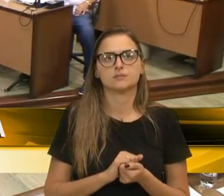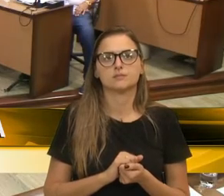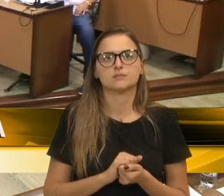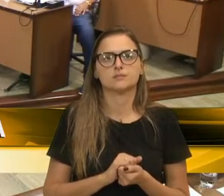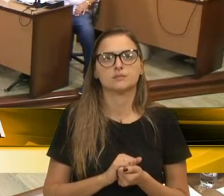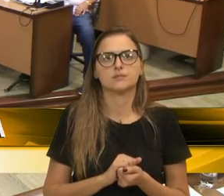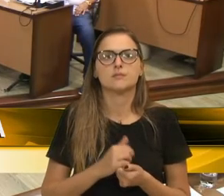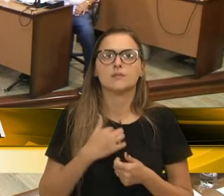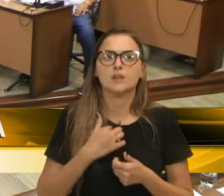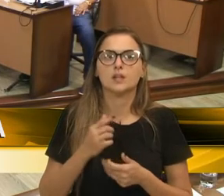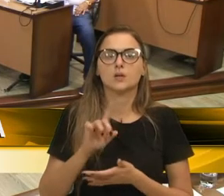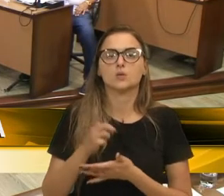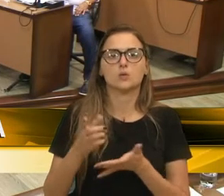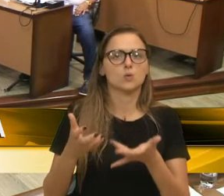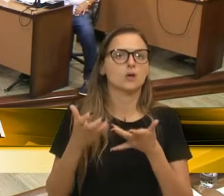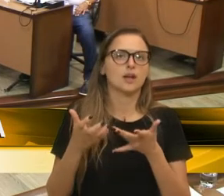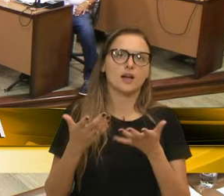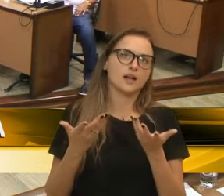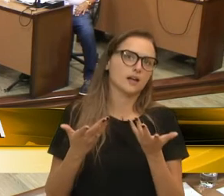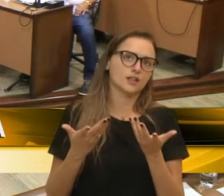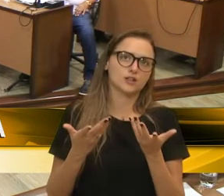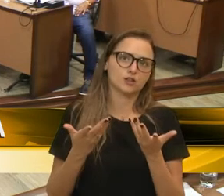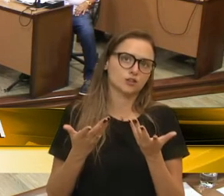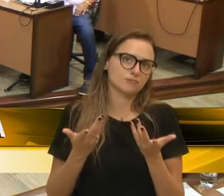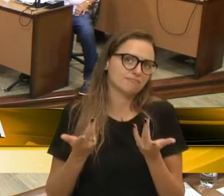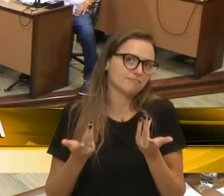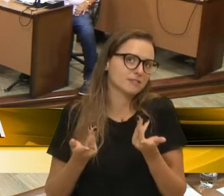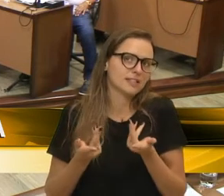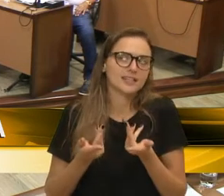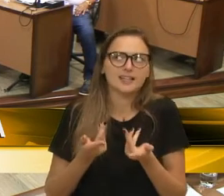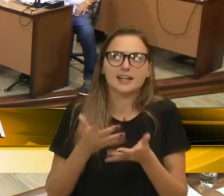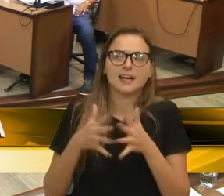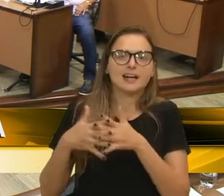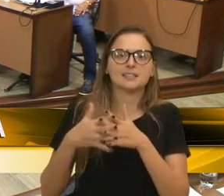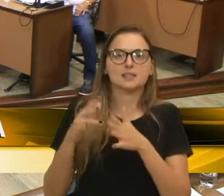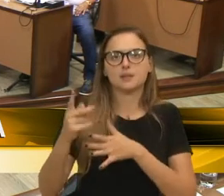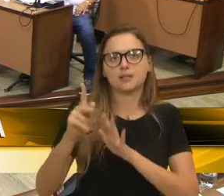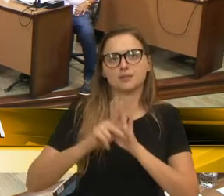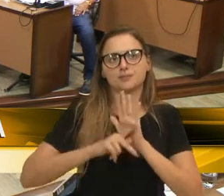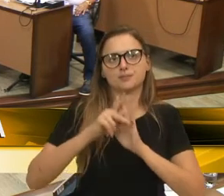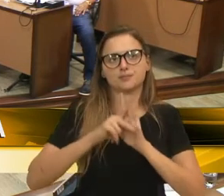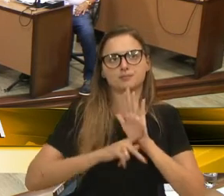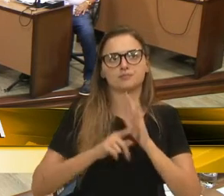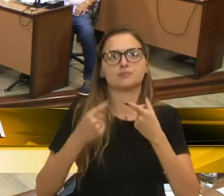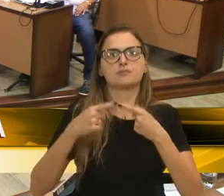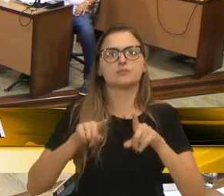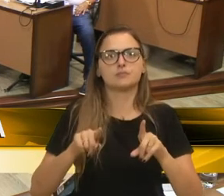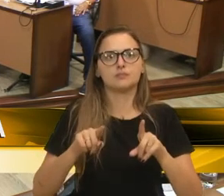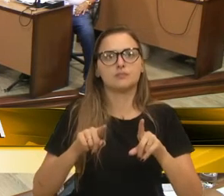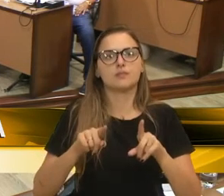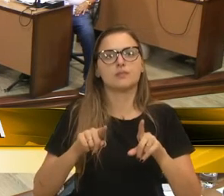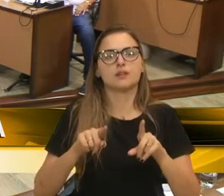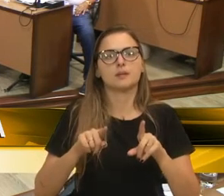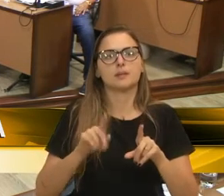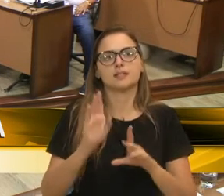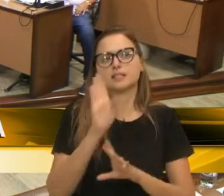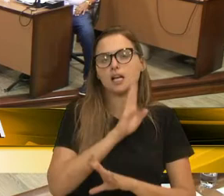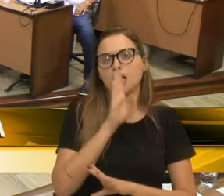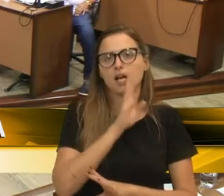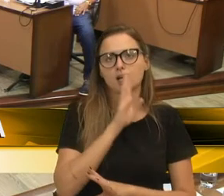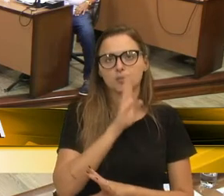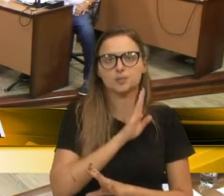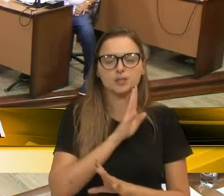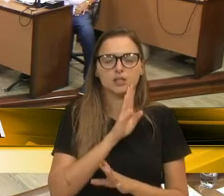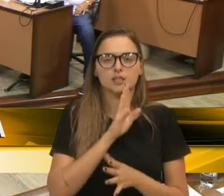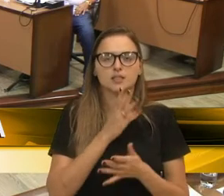não quero lhe botar um balde de água fria em cima do seu projeto, né? Mas, numa análise assim muito preliminar ainda,